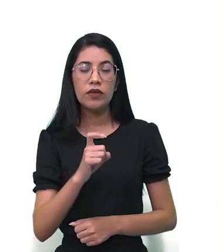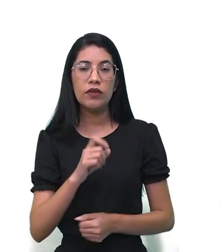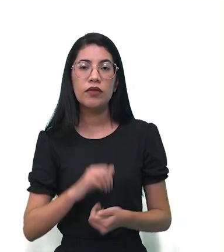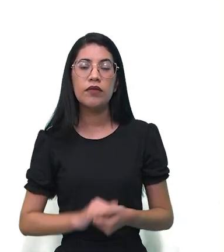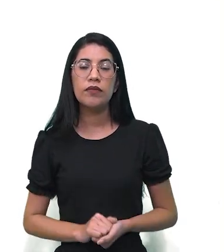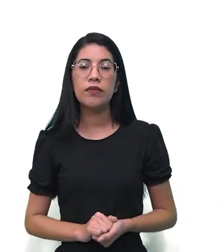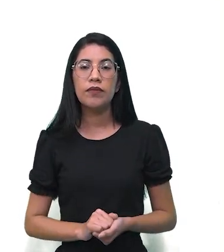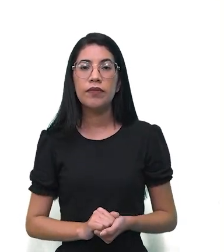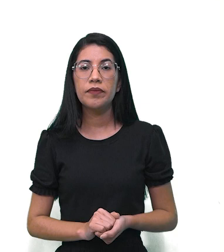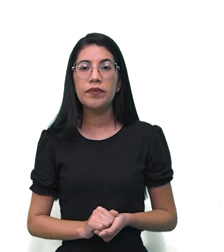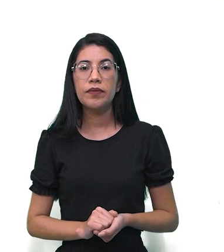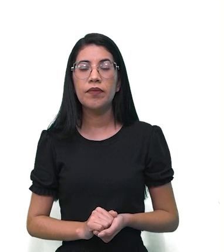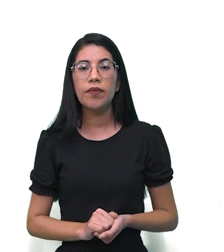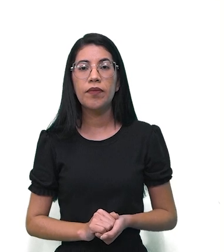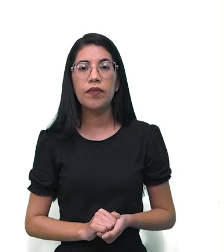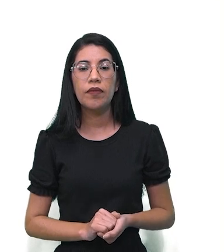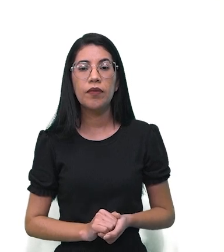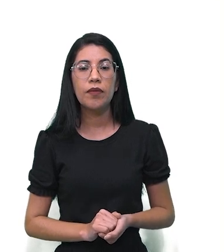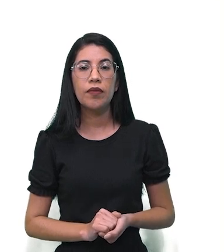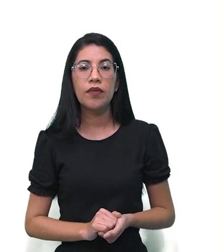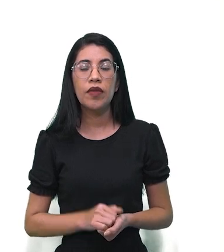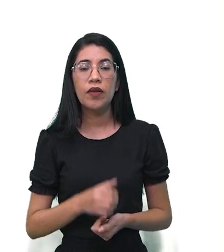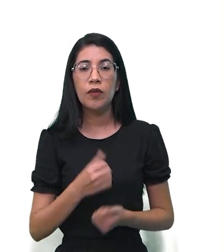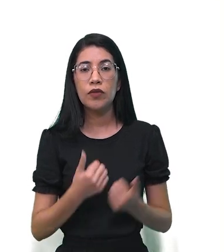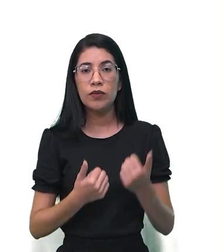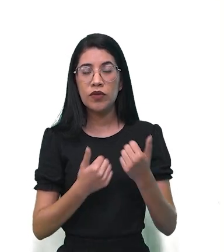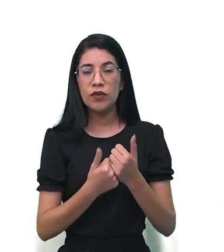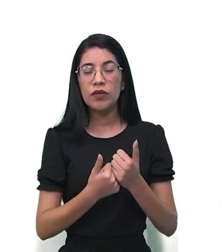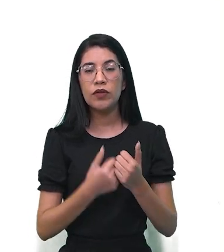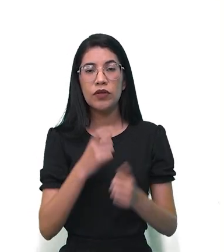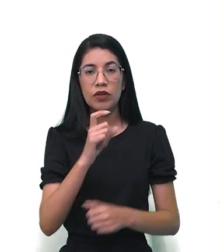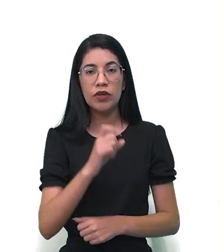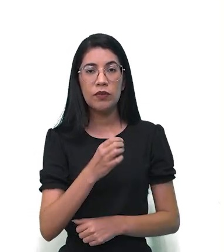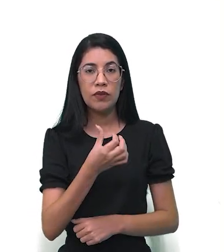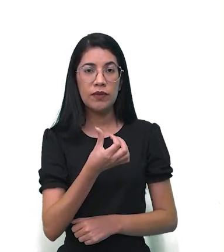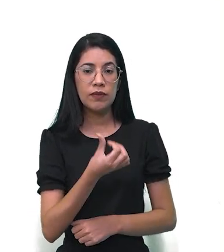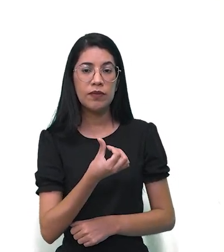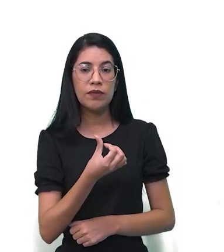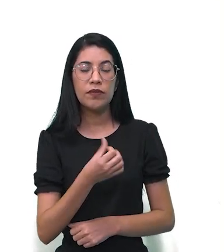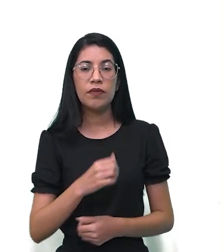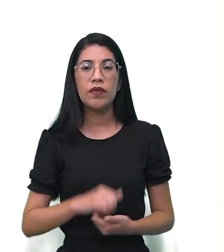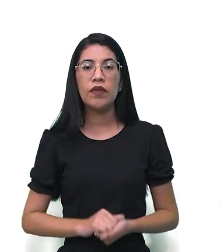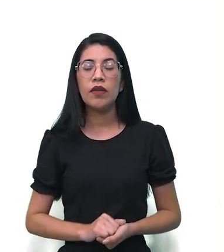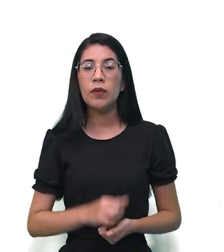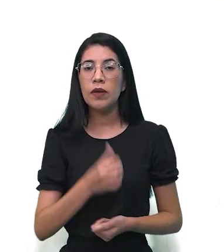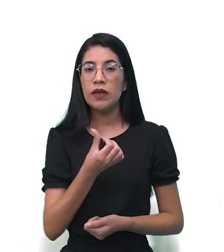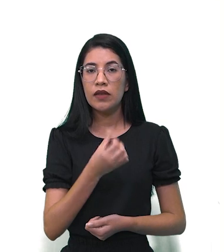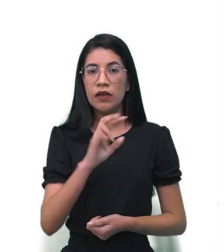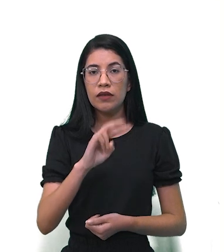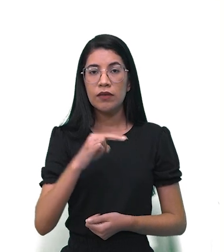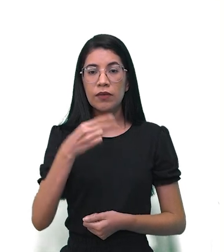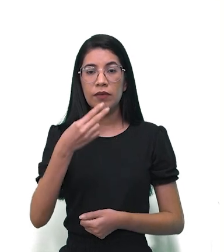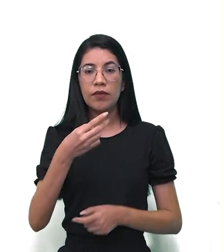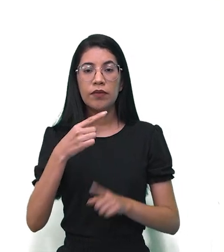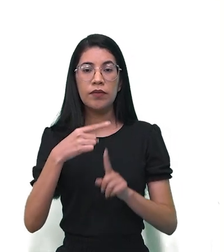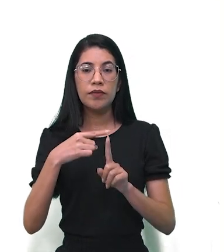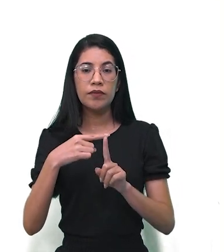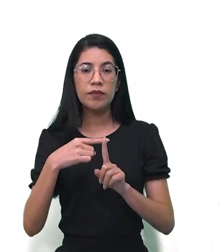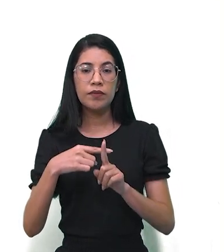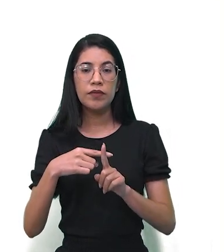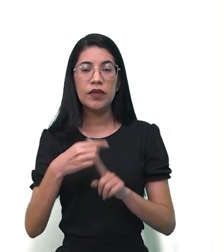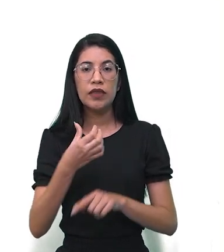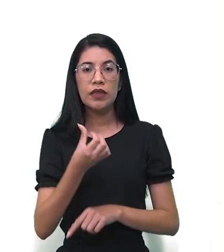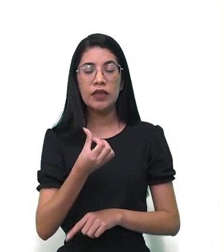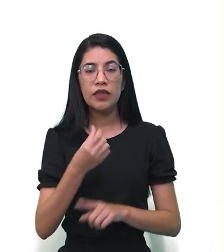de x, eu vou substituir 6. Mais 6 vezes, vou tirar o x e vou